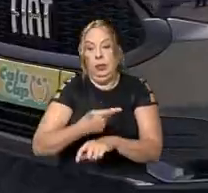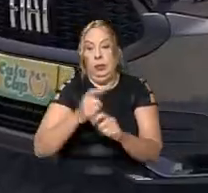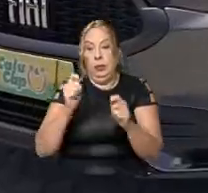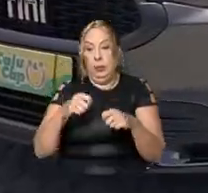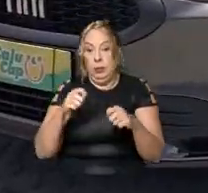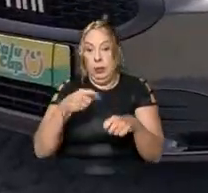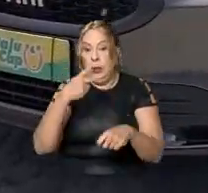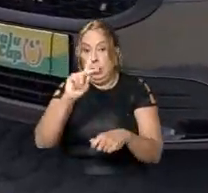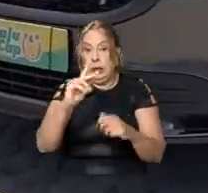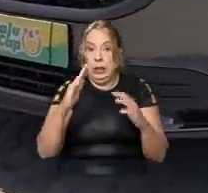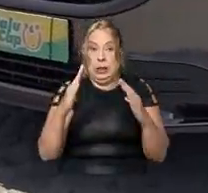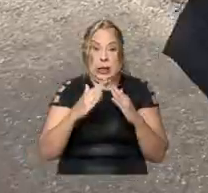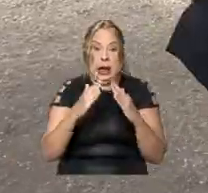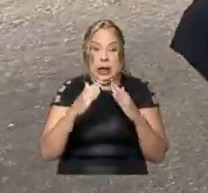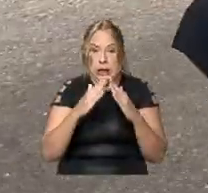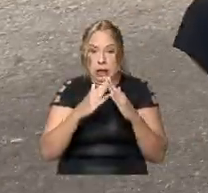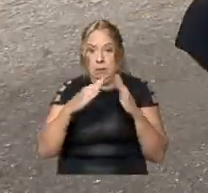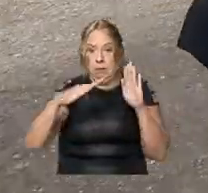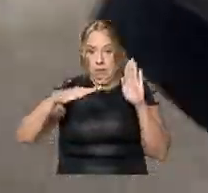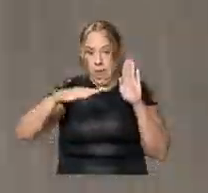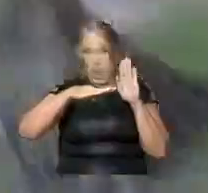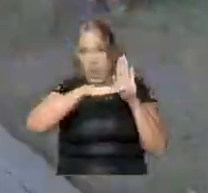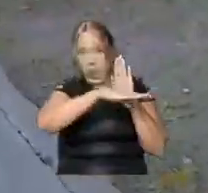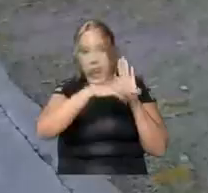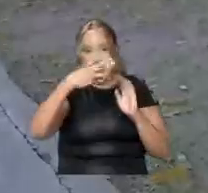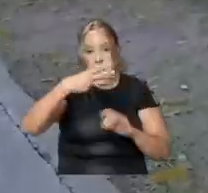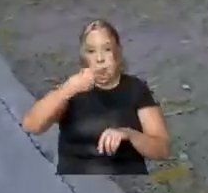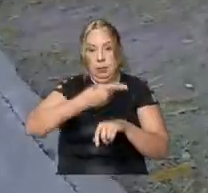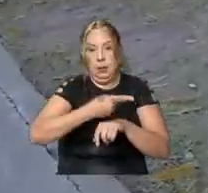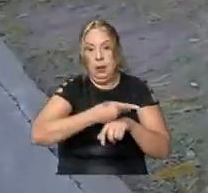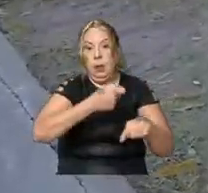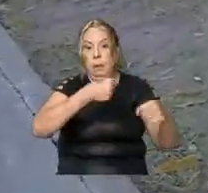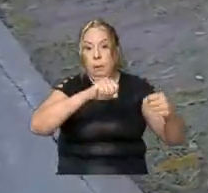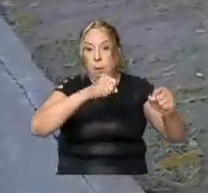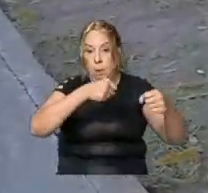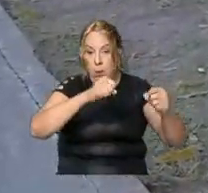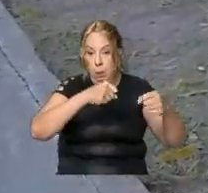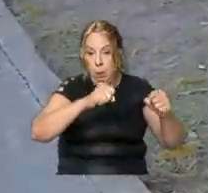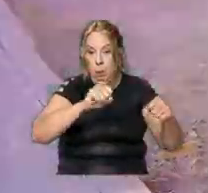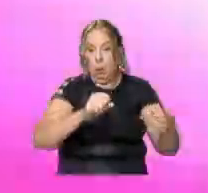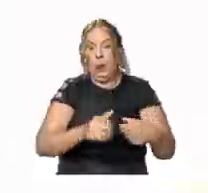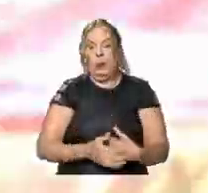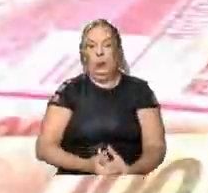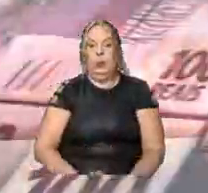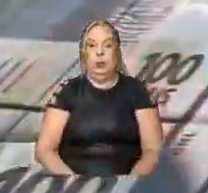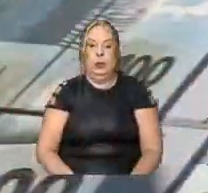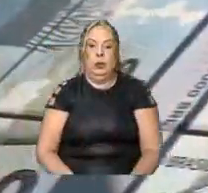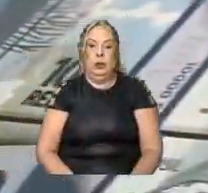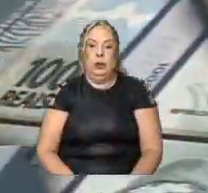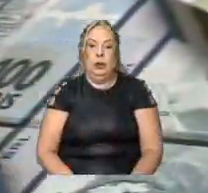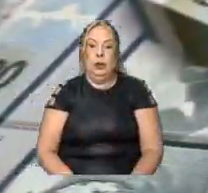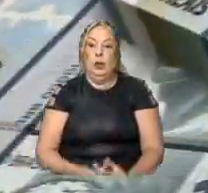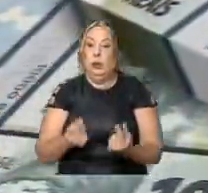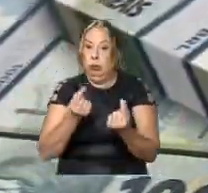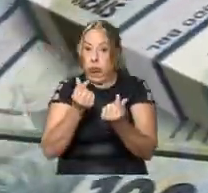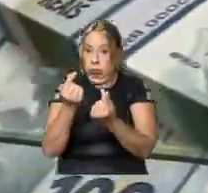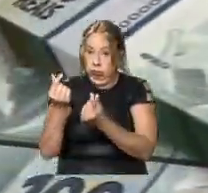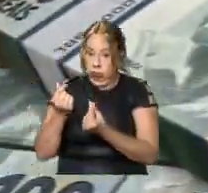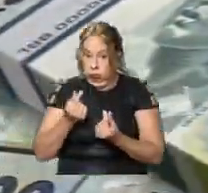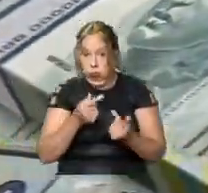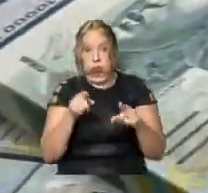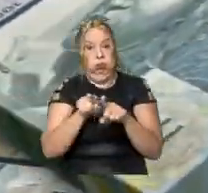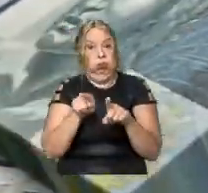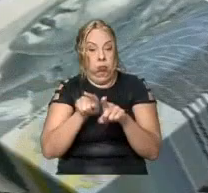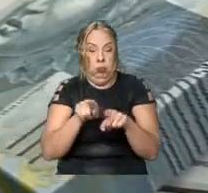pode ir parar na sua garagem. E no terceiro prêmio, tem moto Honda XRE. Sem falar no montão de prêmios em